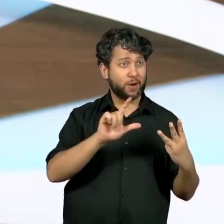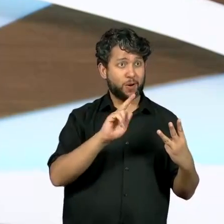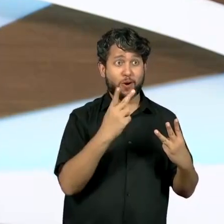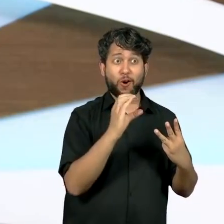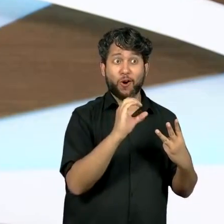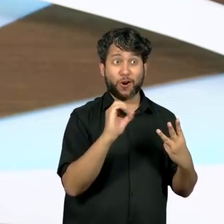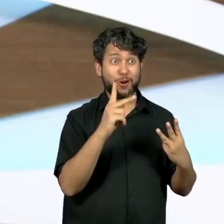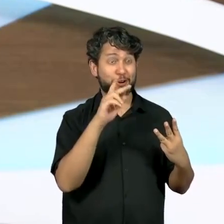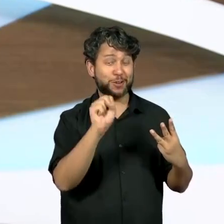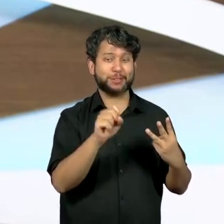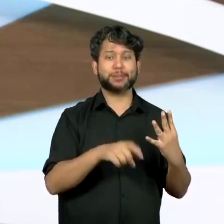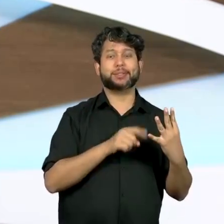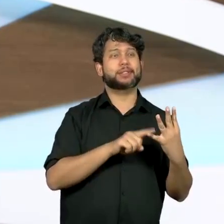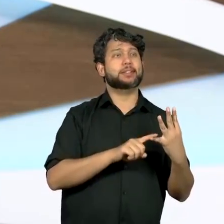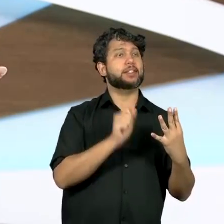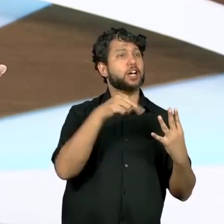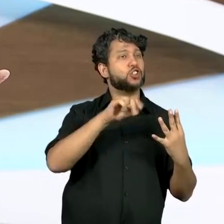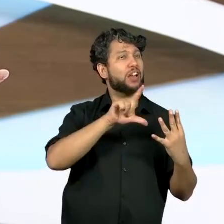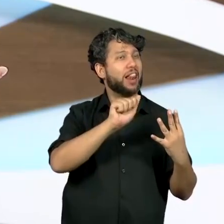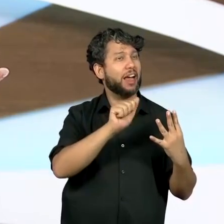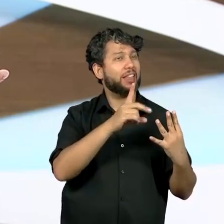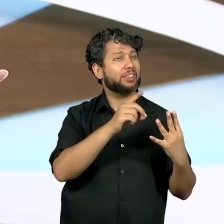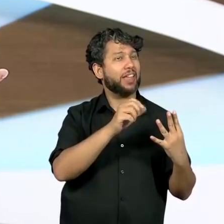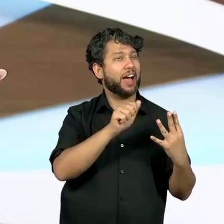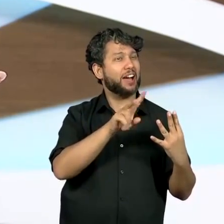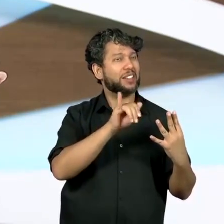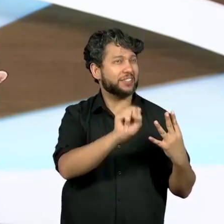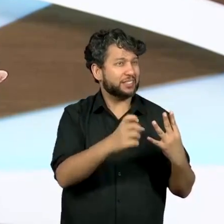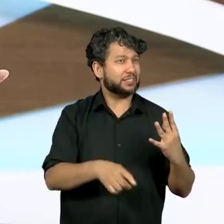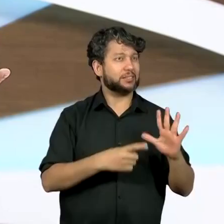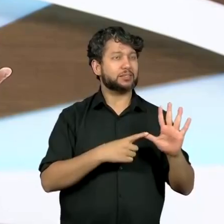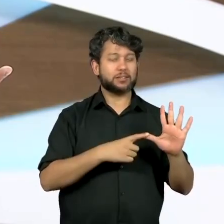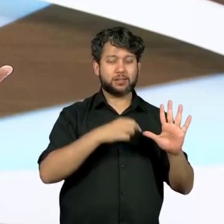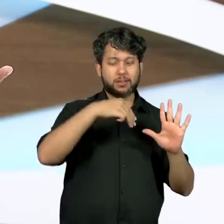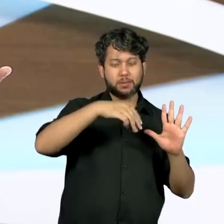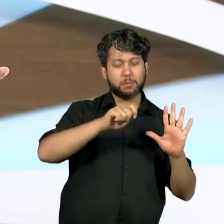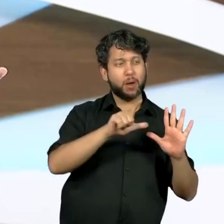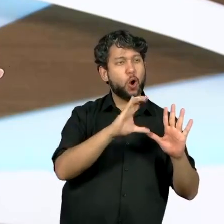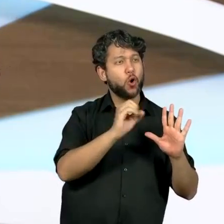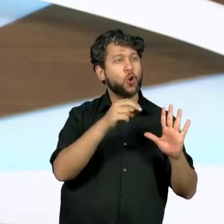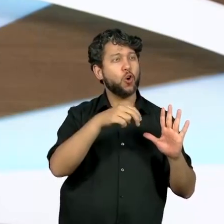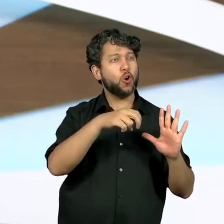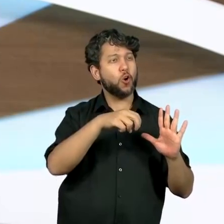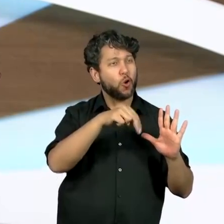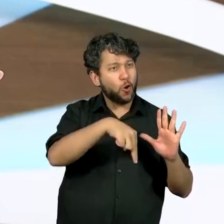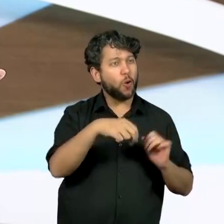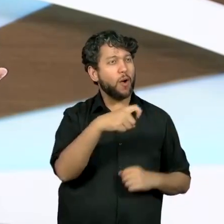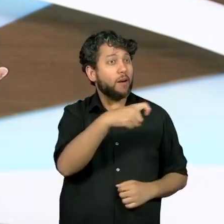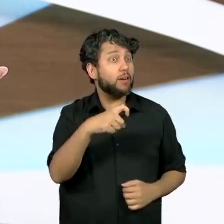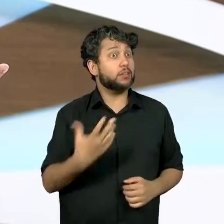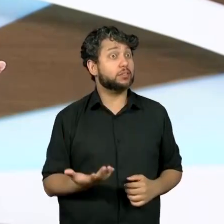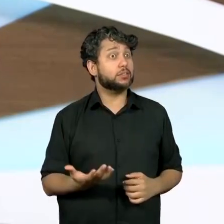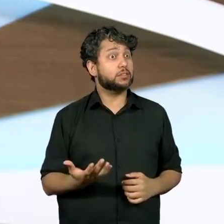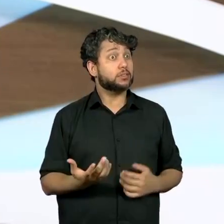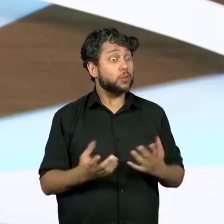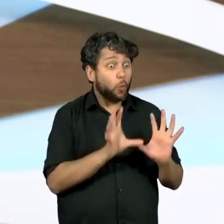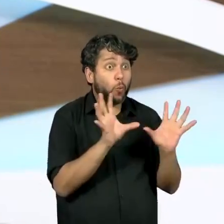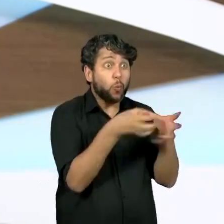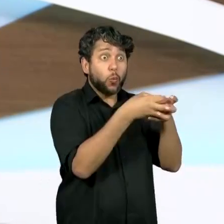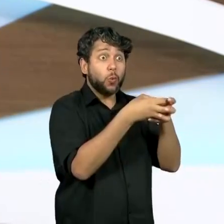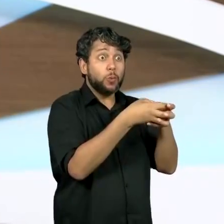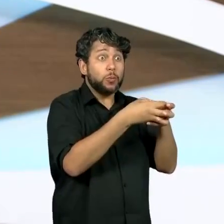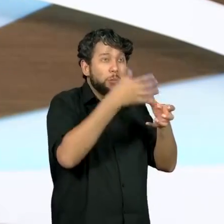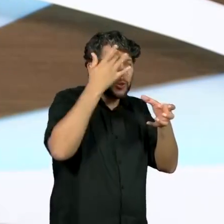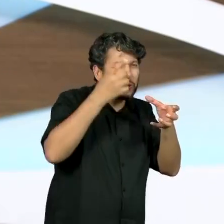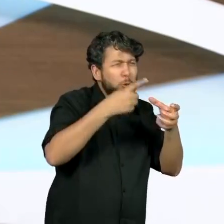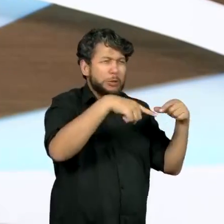X e de todos os outros grandes pensadores e de libertação africana. Portanto, a